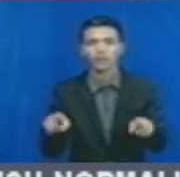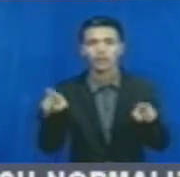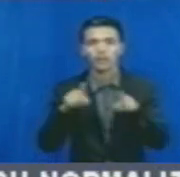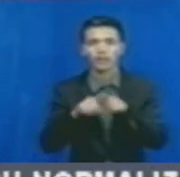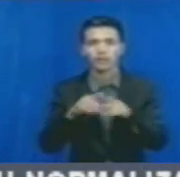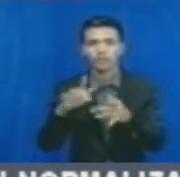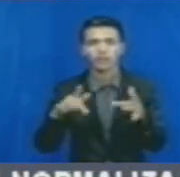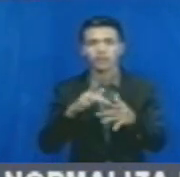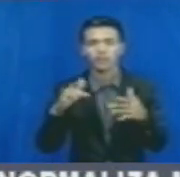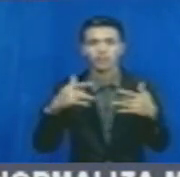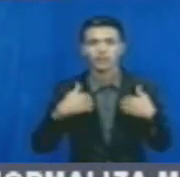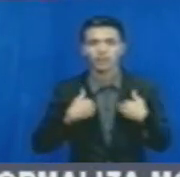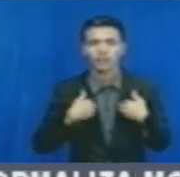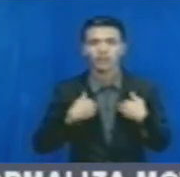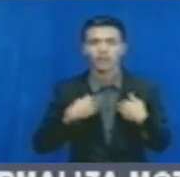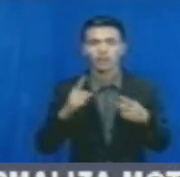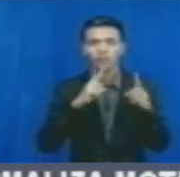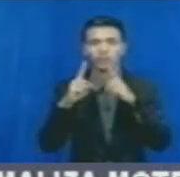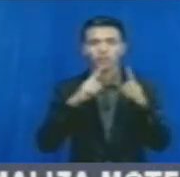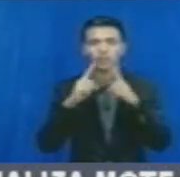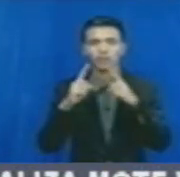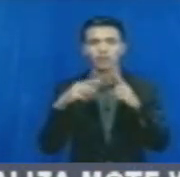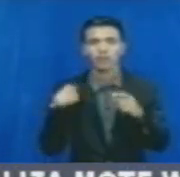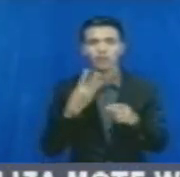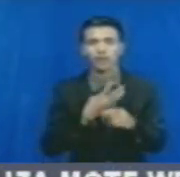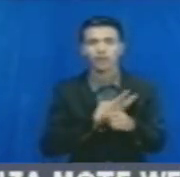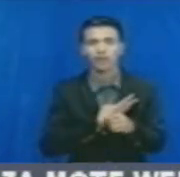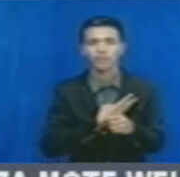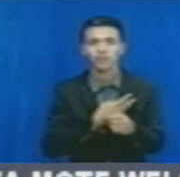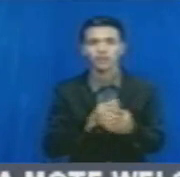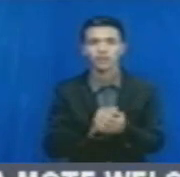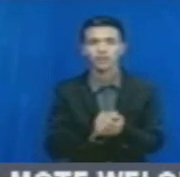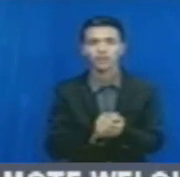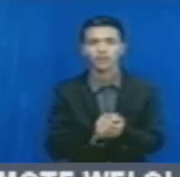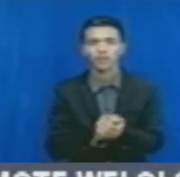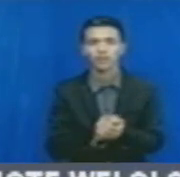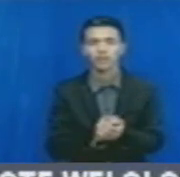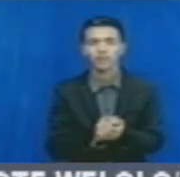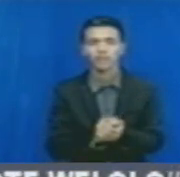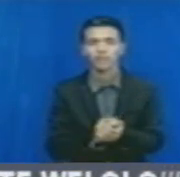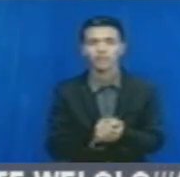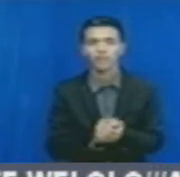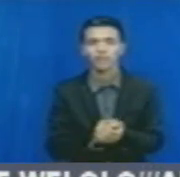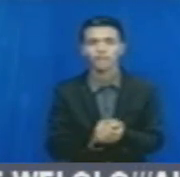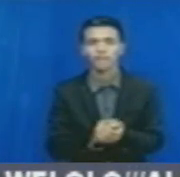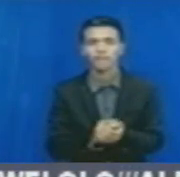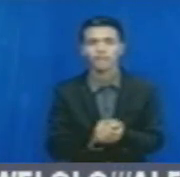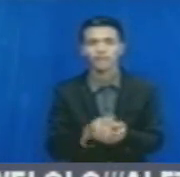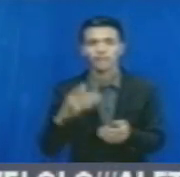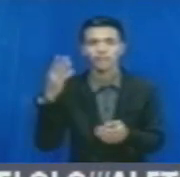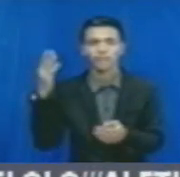ne benihalo au kat informare to kurus dermela kata kitne bigap amimas kata mona rasa korren hal terasira terasira harukan darus ne ba